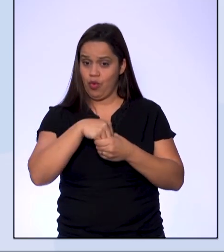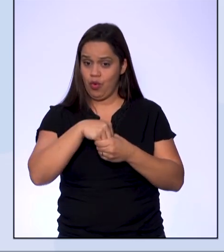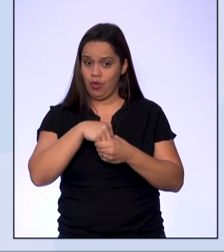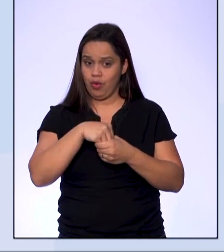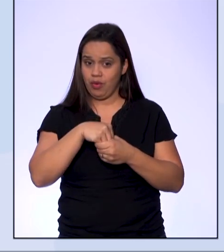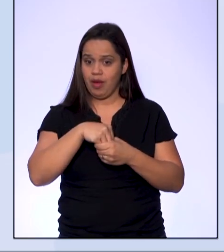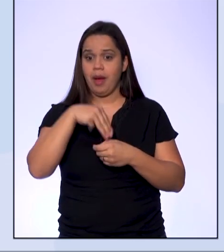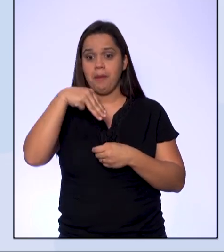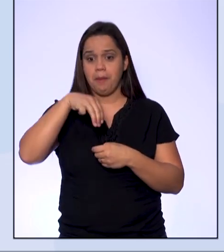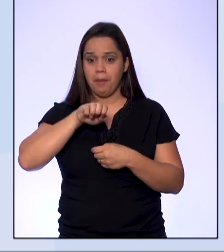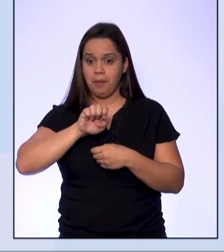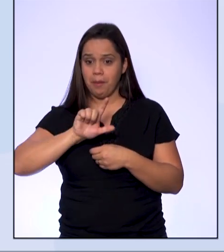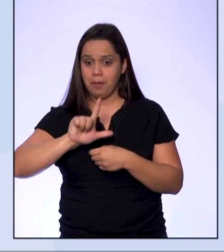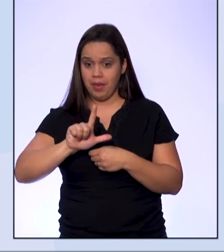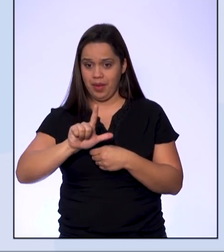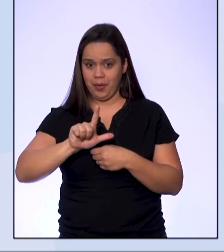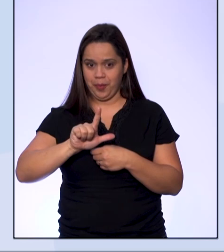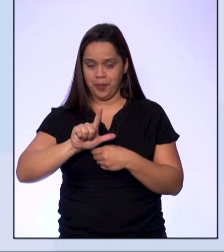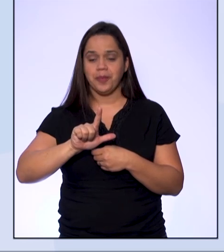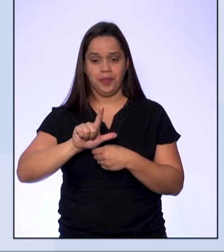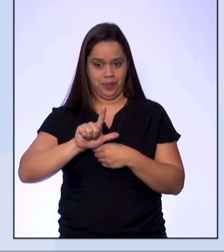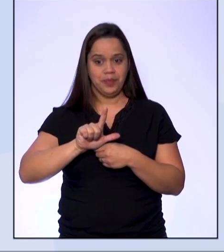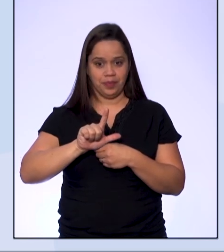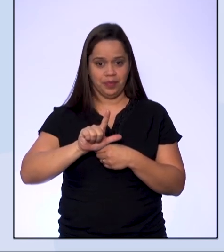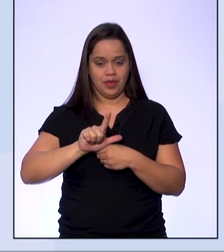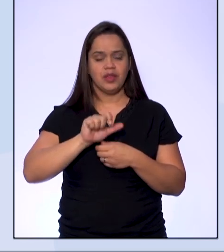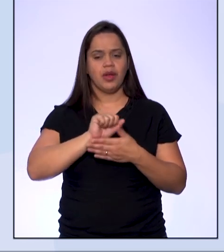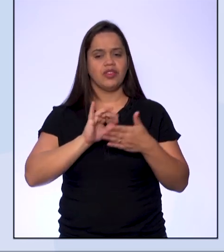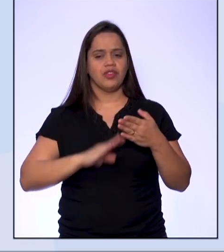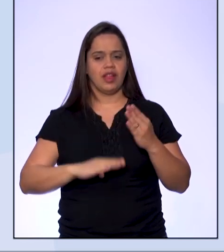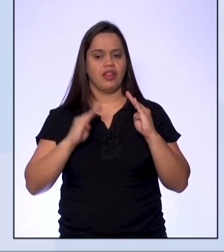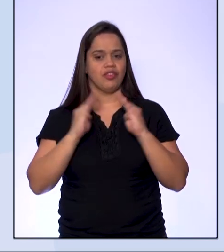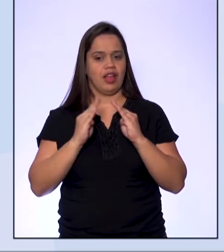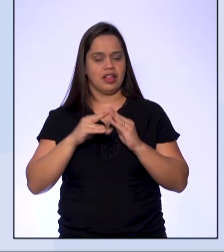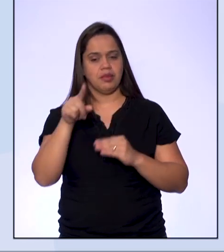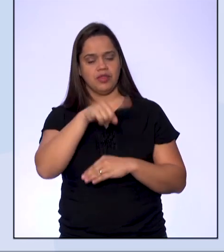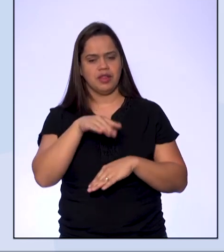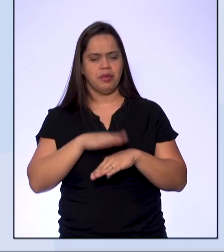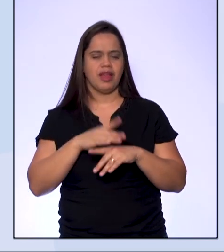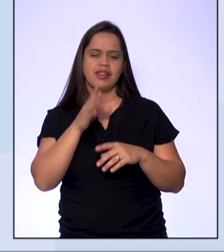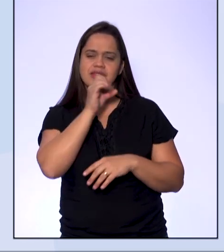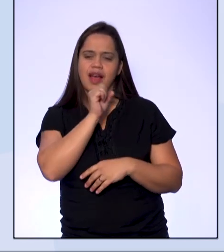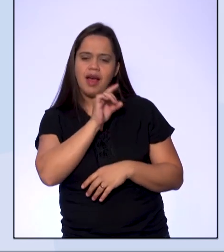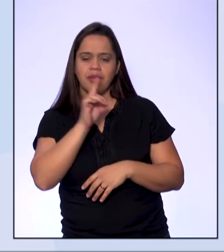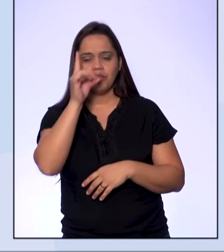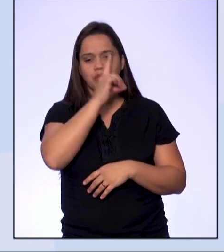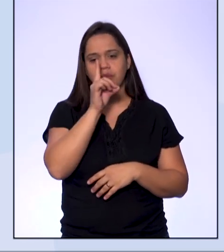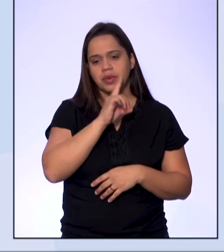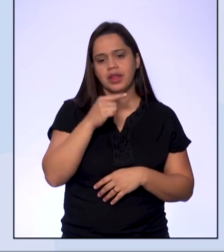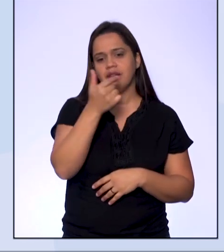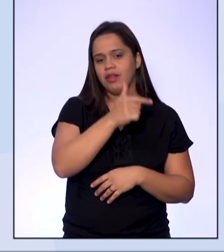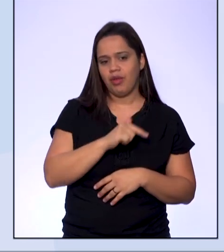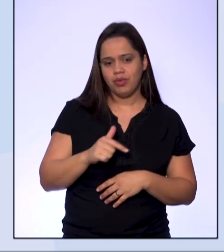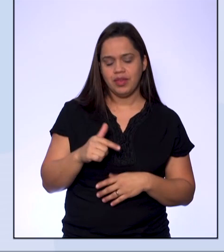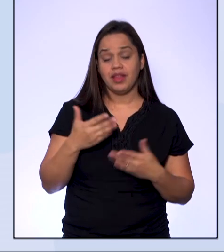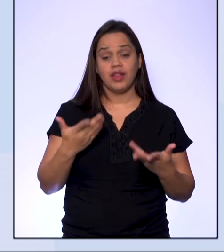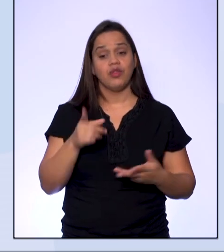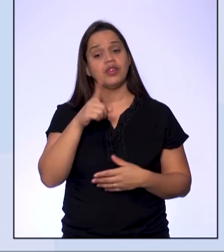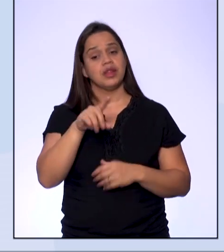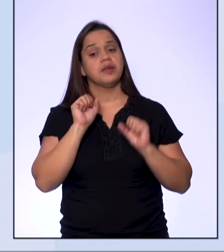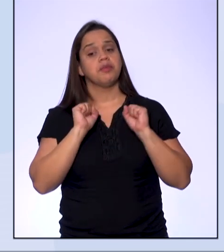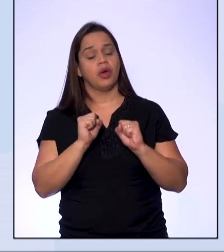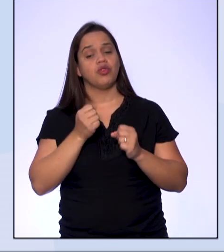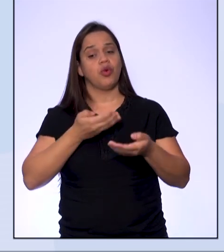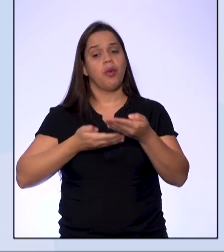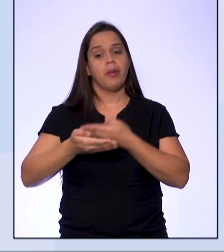como uma tarefinha de casa para vocês mostrarem fim de semana chegando, né? Exatamente. Não haverá aula no aplicativo amanhã. E vocês podem